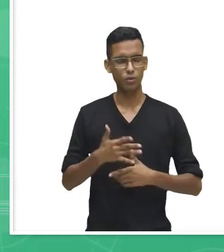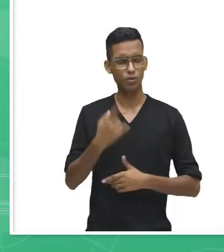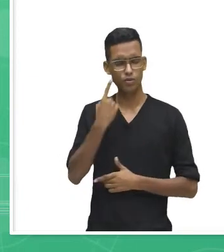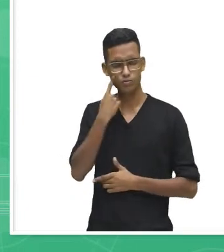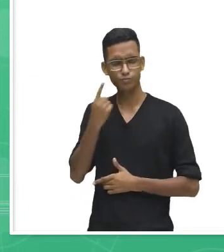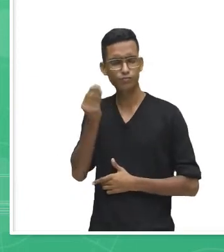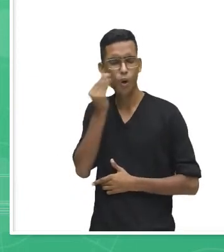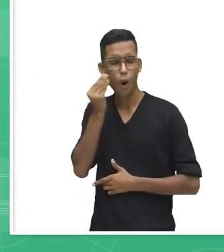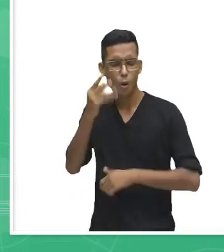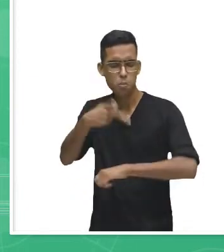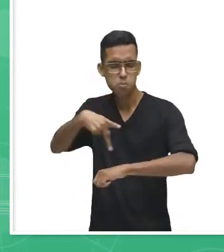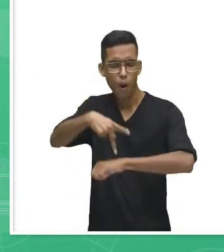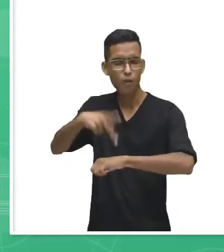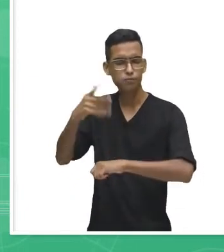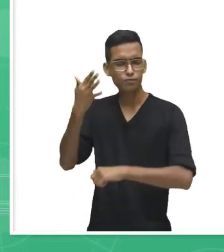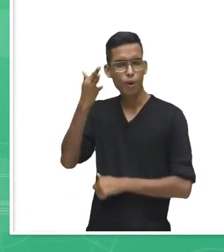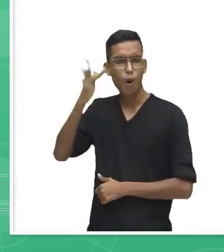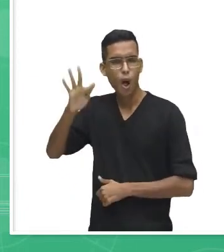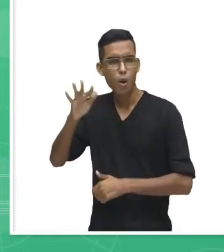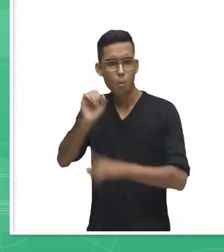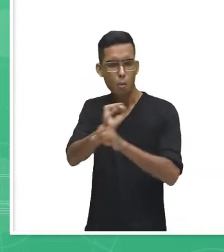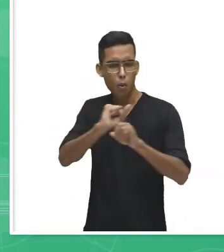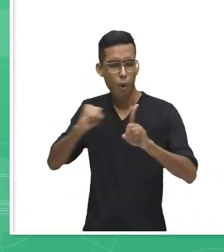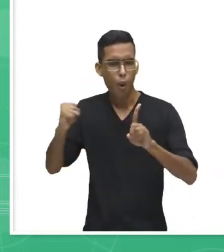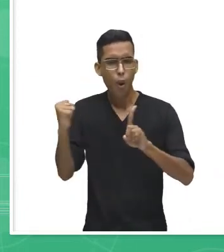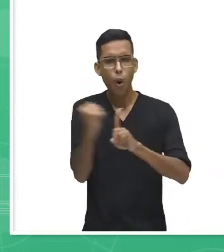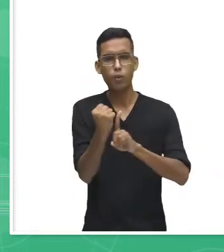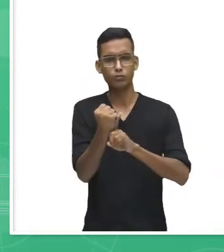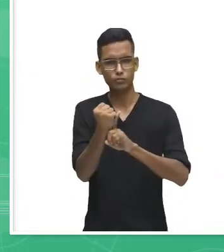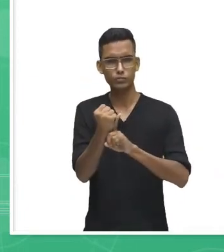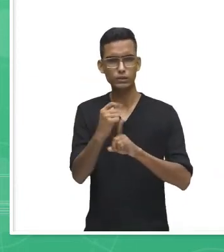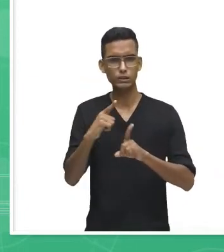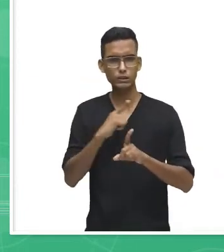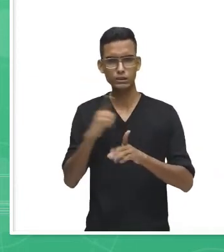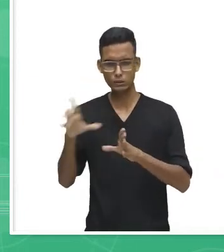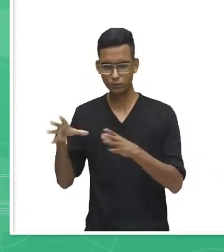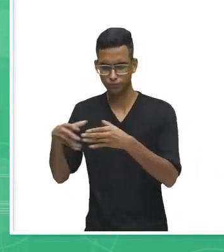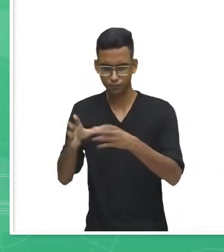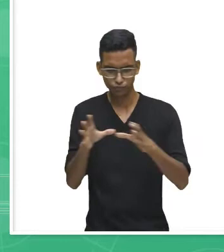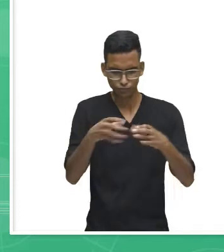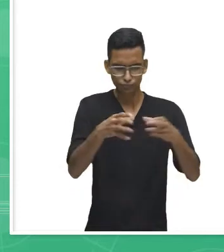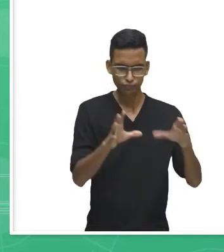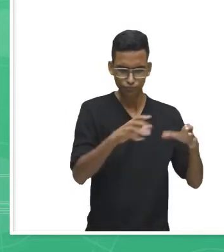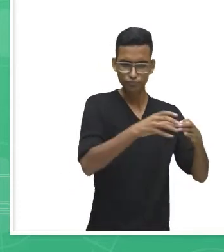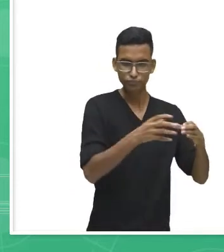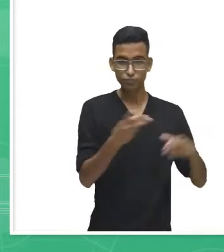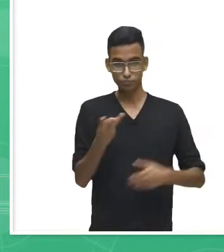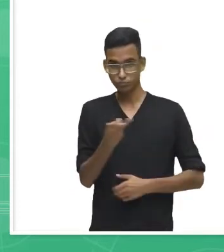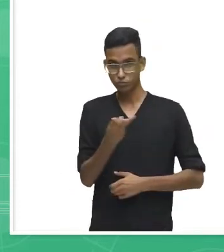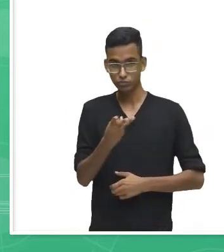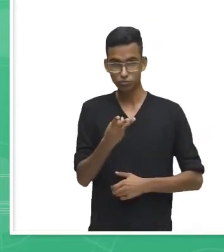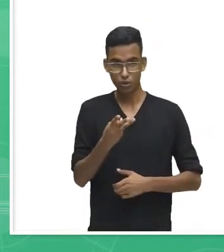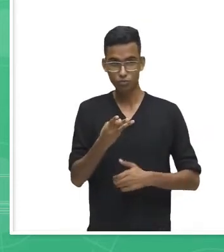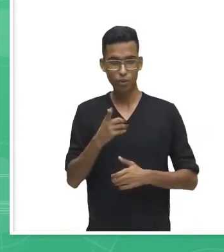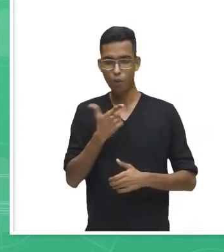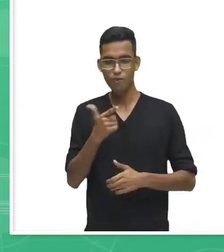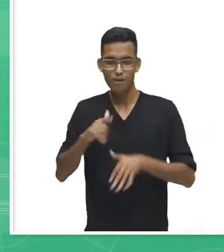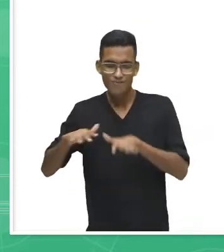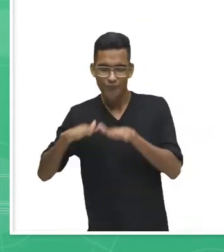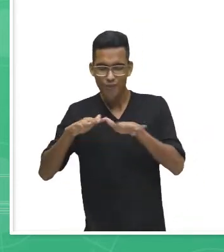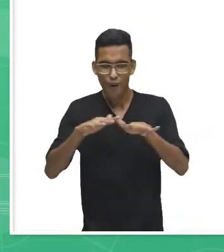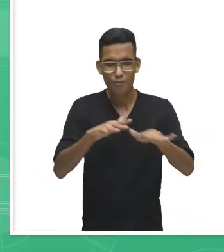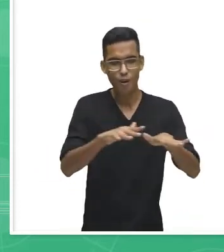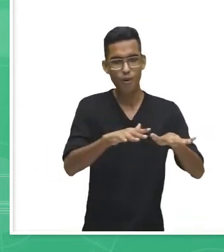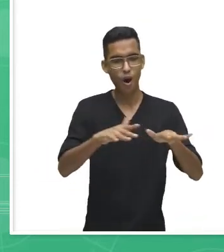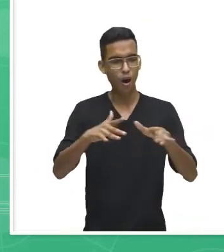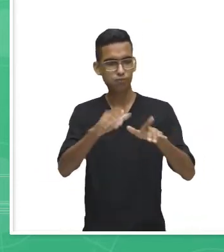uma sociedade marcada ali, presença de 3 estados, onde há pouca mobilidade social. A gente vai ver uma França marcada